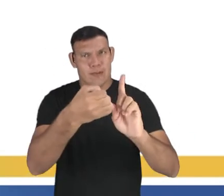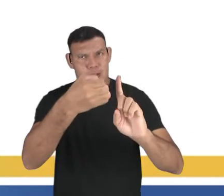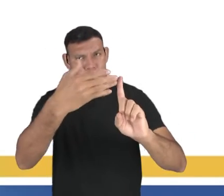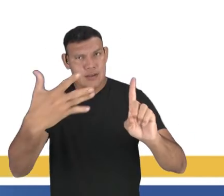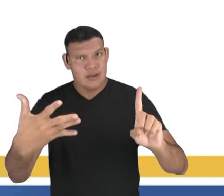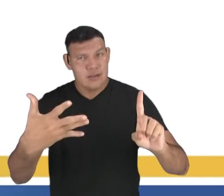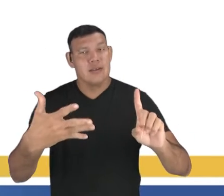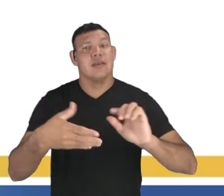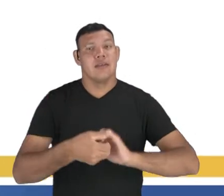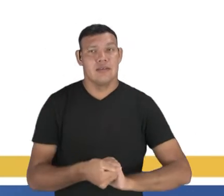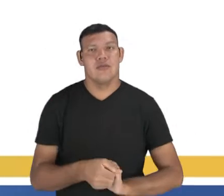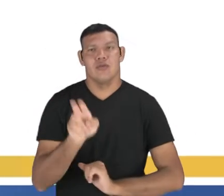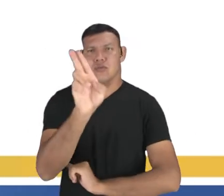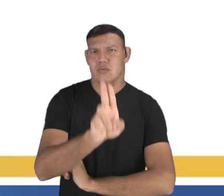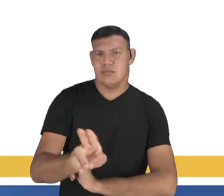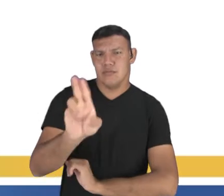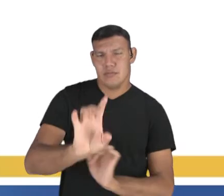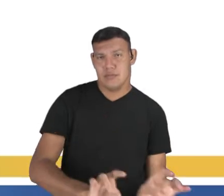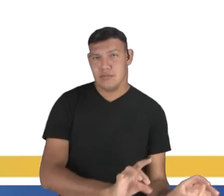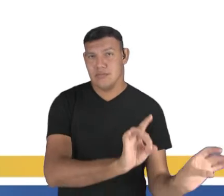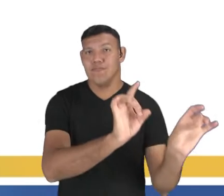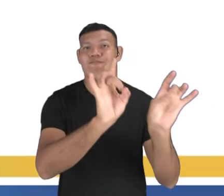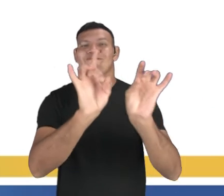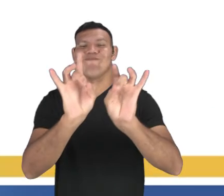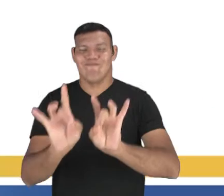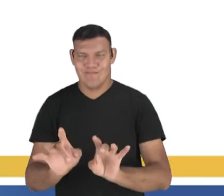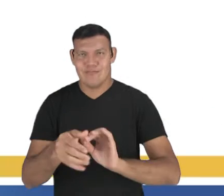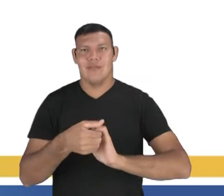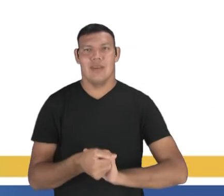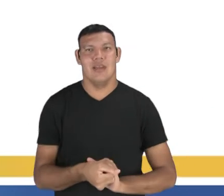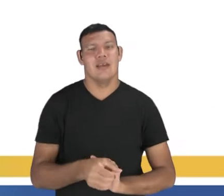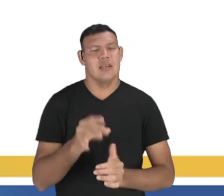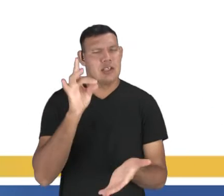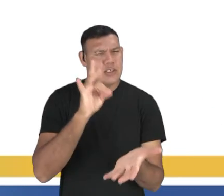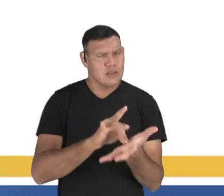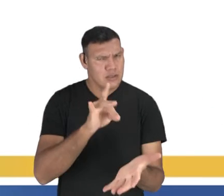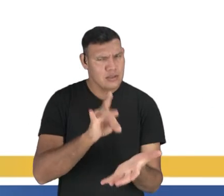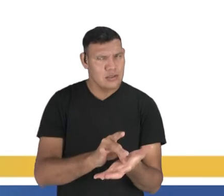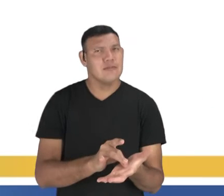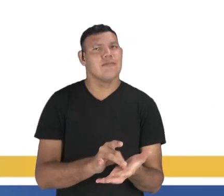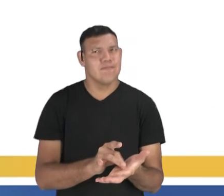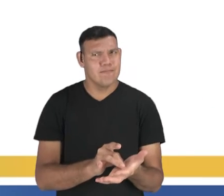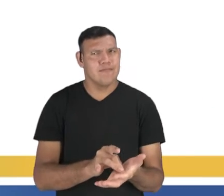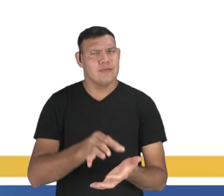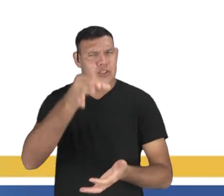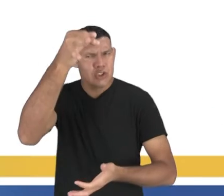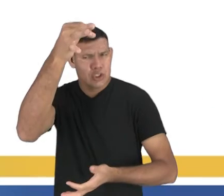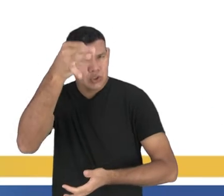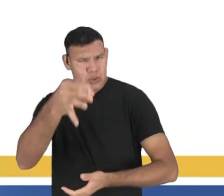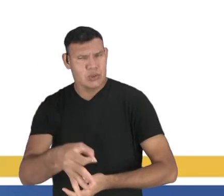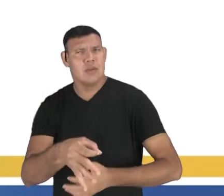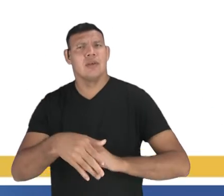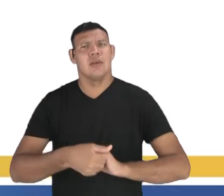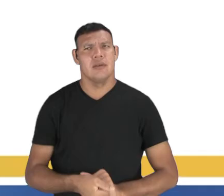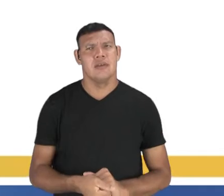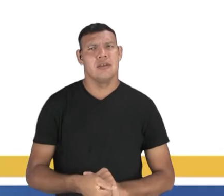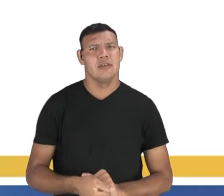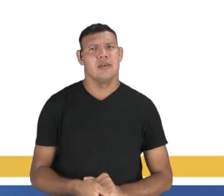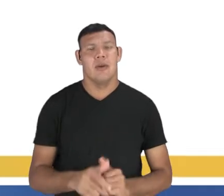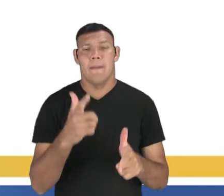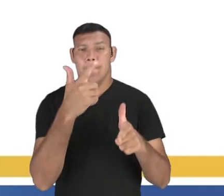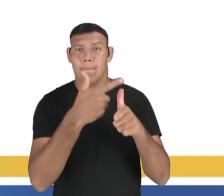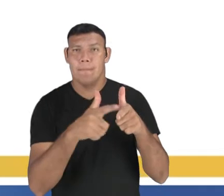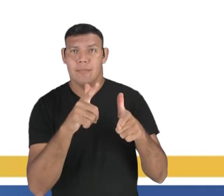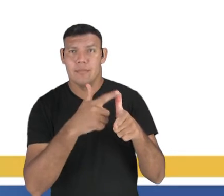Eu tenho uns específicos que são realmente, de fato, certamente, como um problema